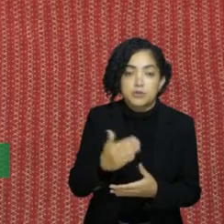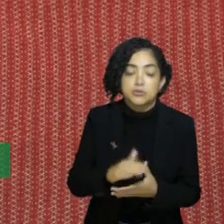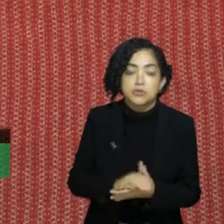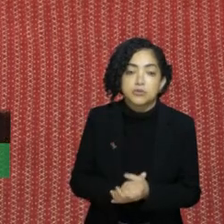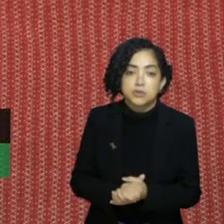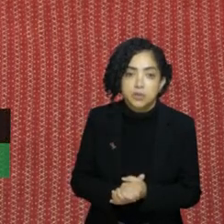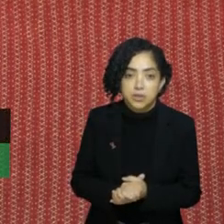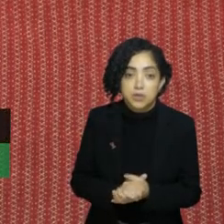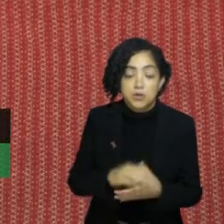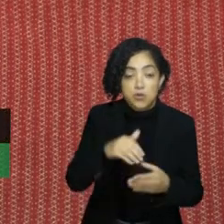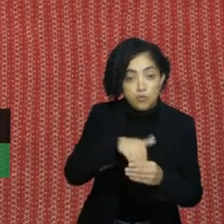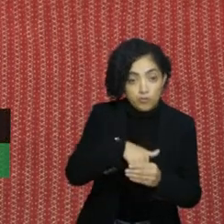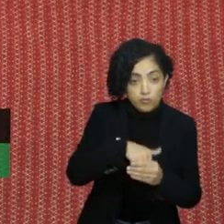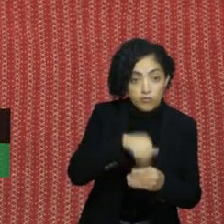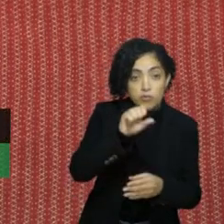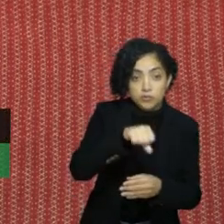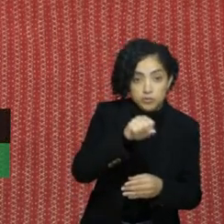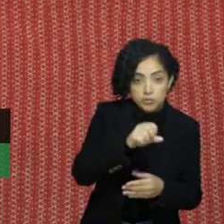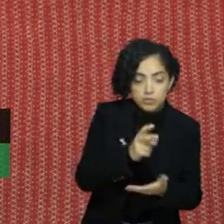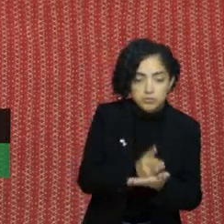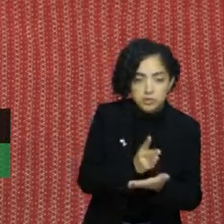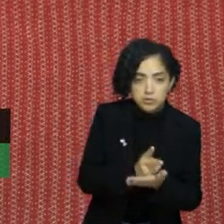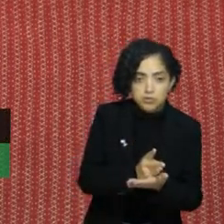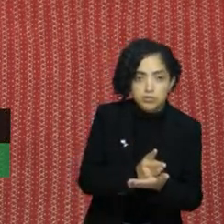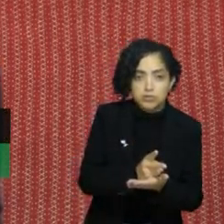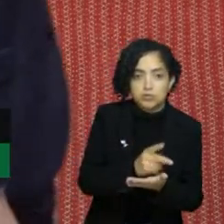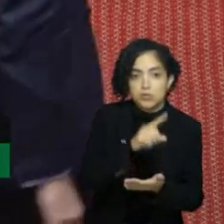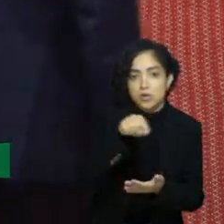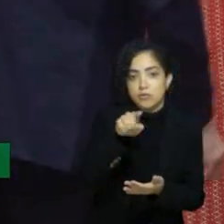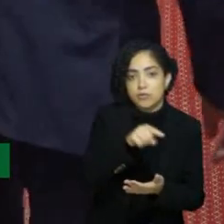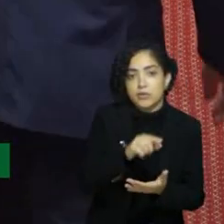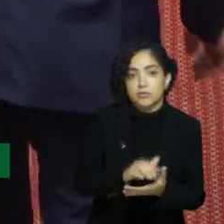o voto sim pela manutenção do veto. Obrigado.